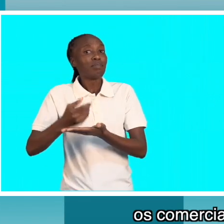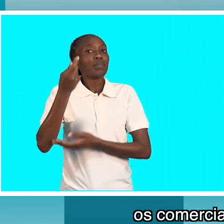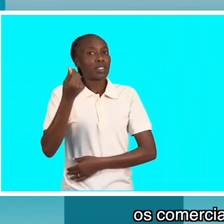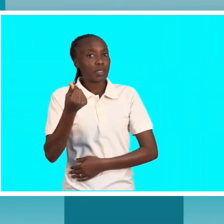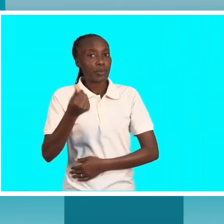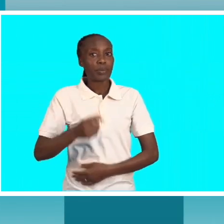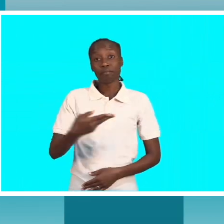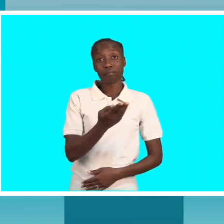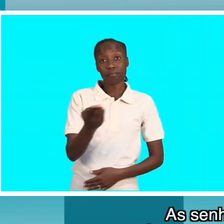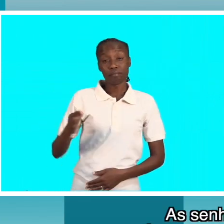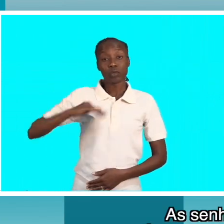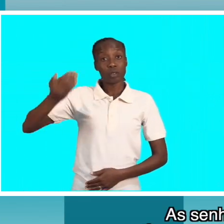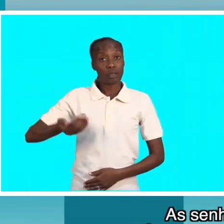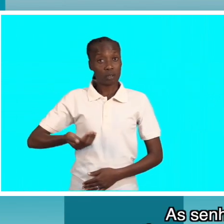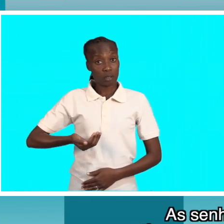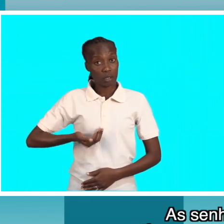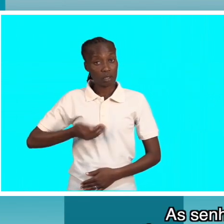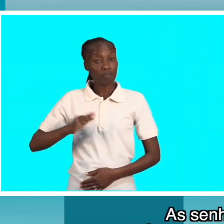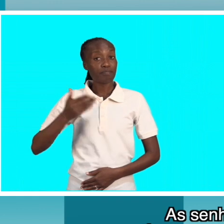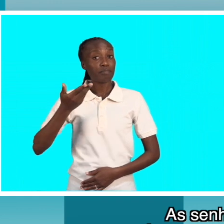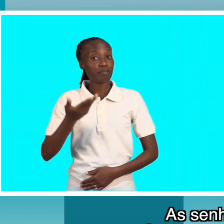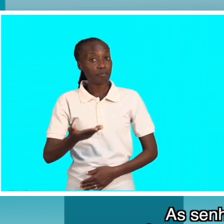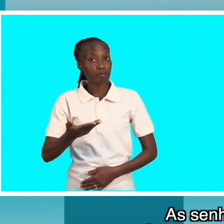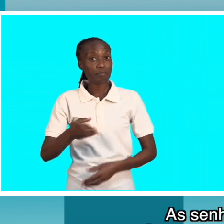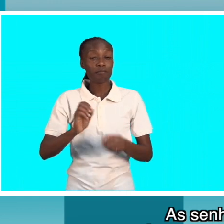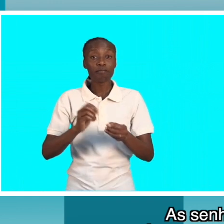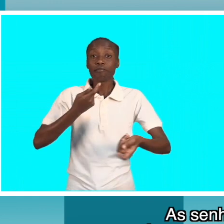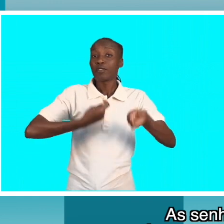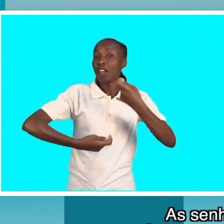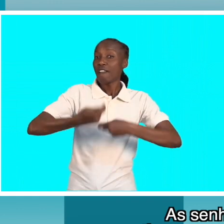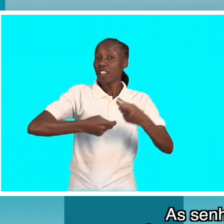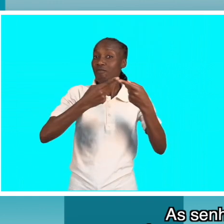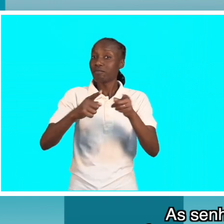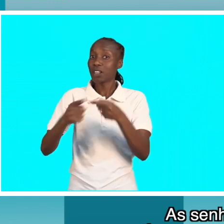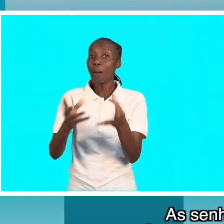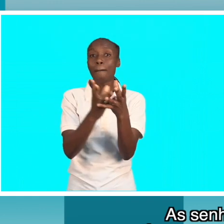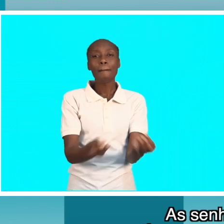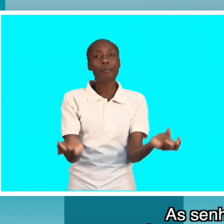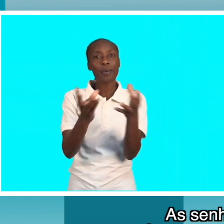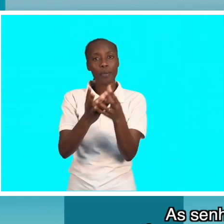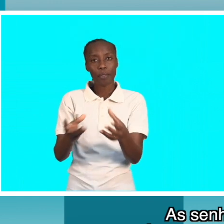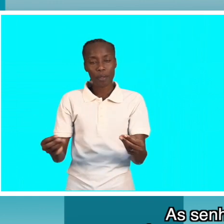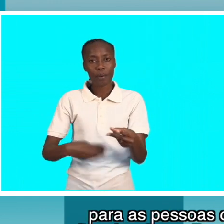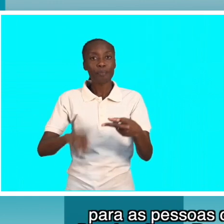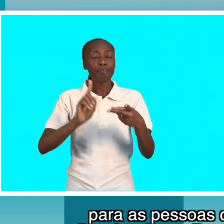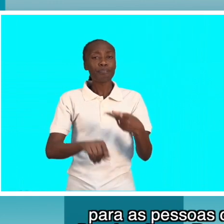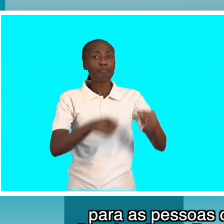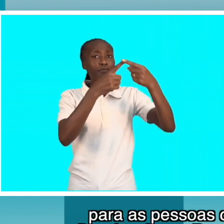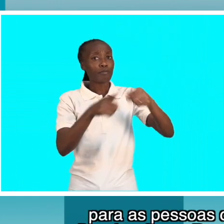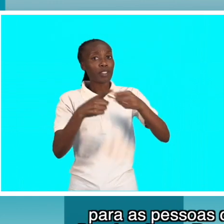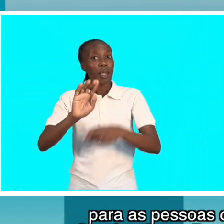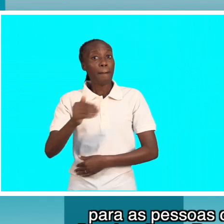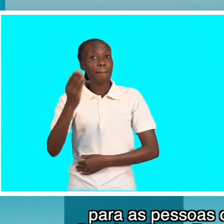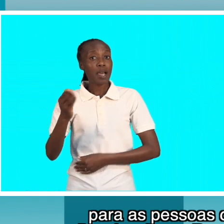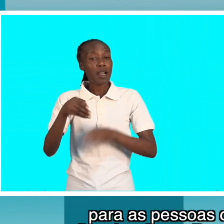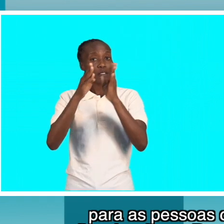mais dinheiro. As senhoras estiveram a vender vários produtos de vária ordem para